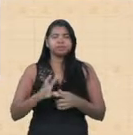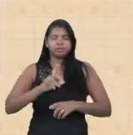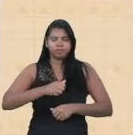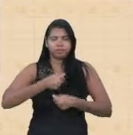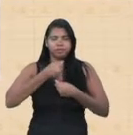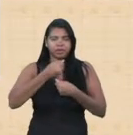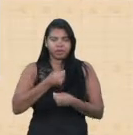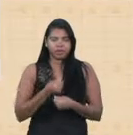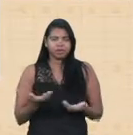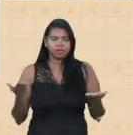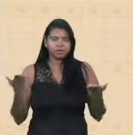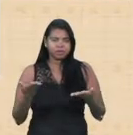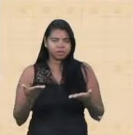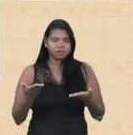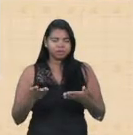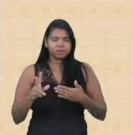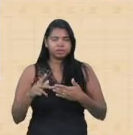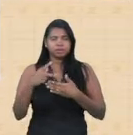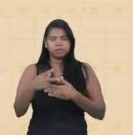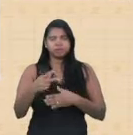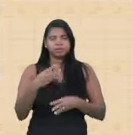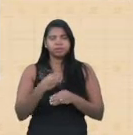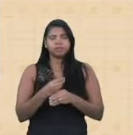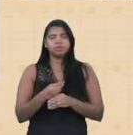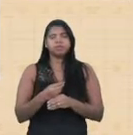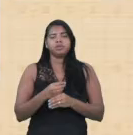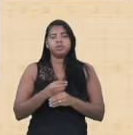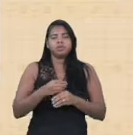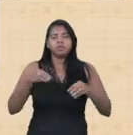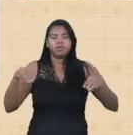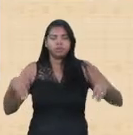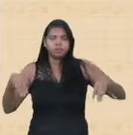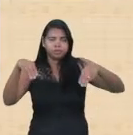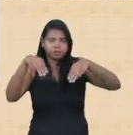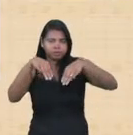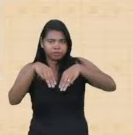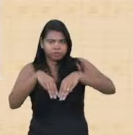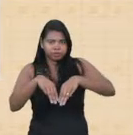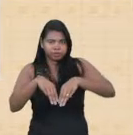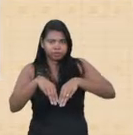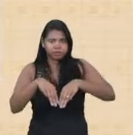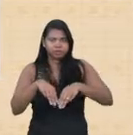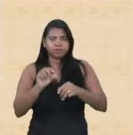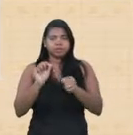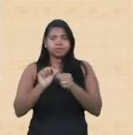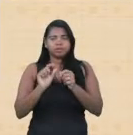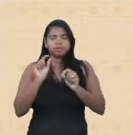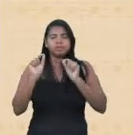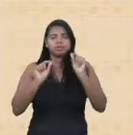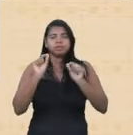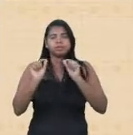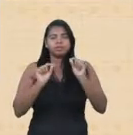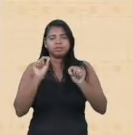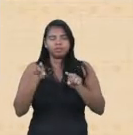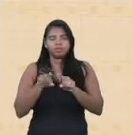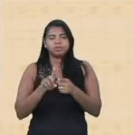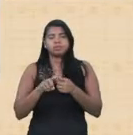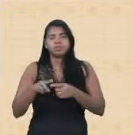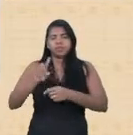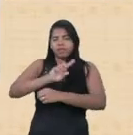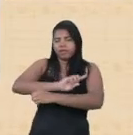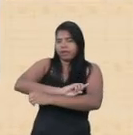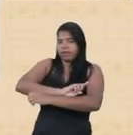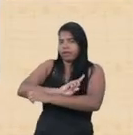tornará perpendicular ao campo magnético. Dessa maneira, faz com que, ou melhor, com a velocidade do que ela está no